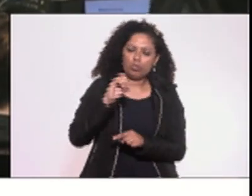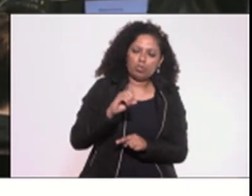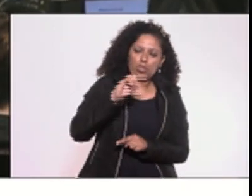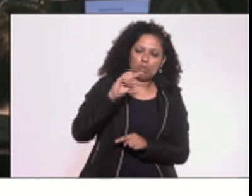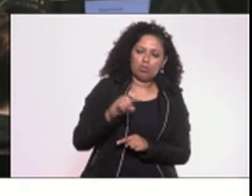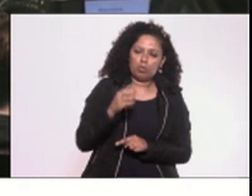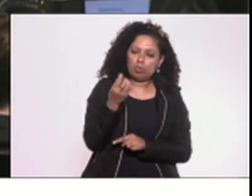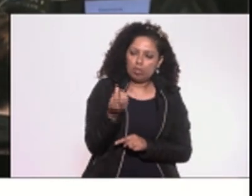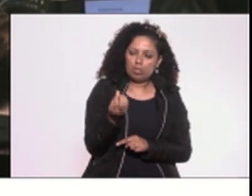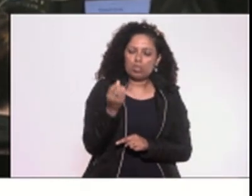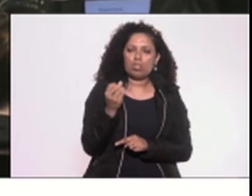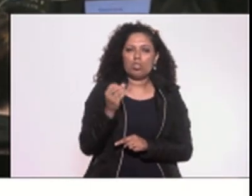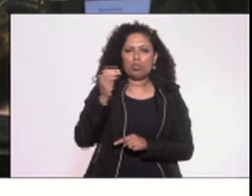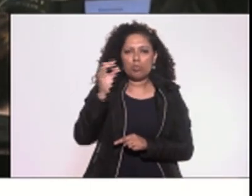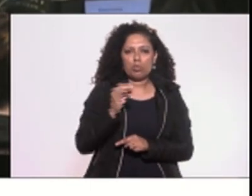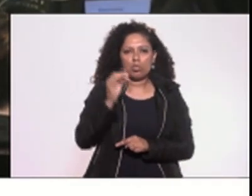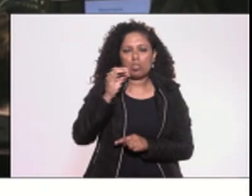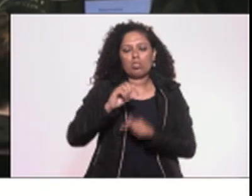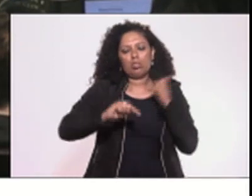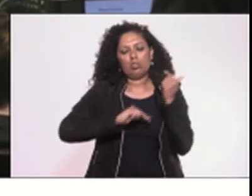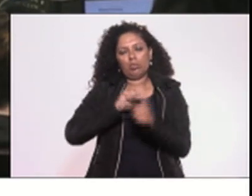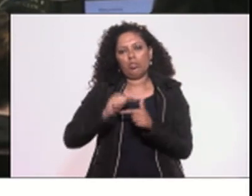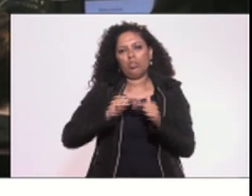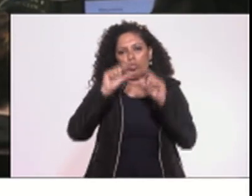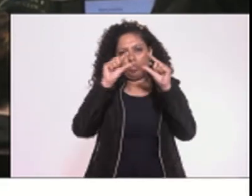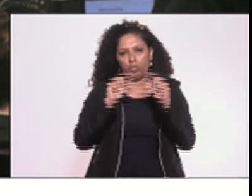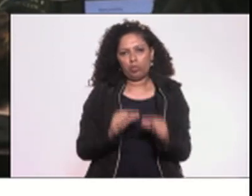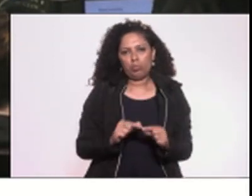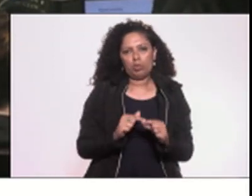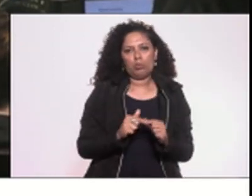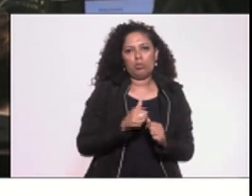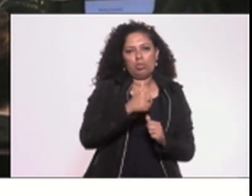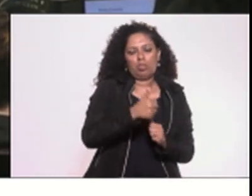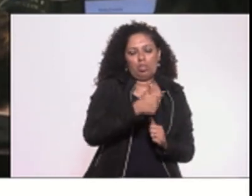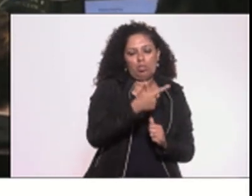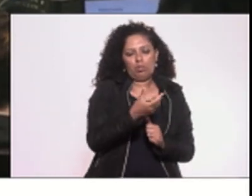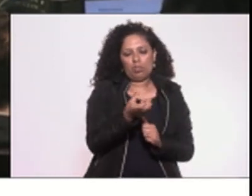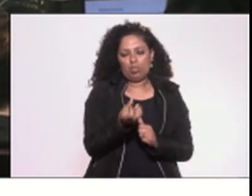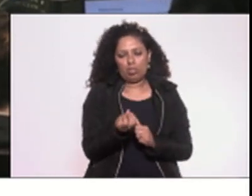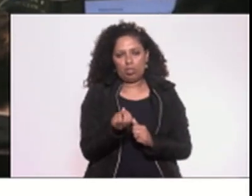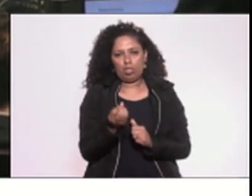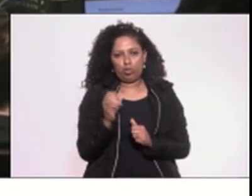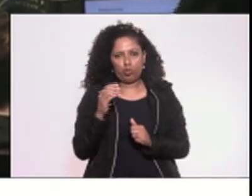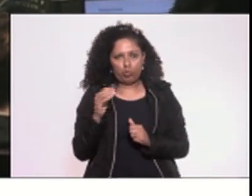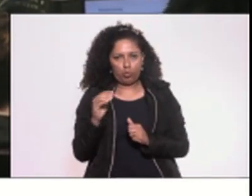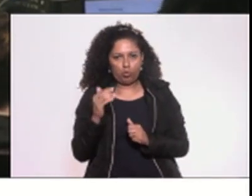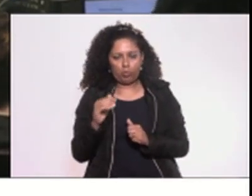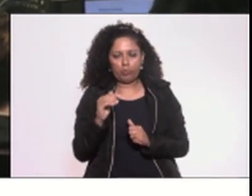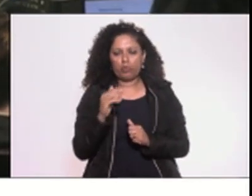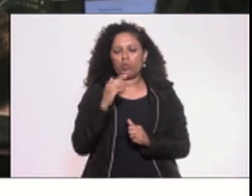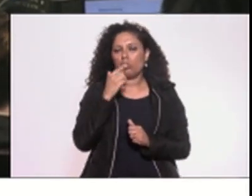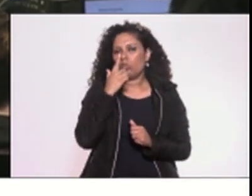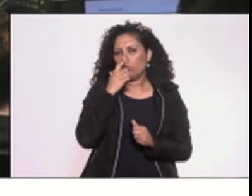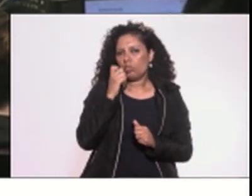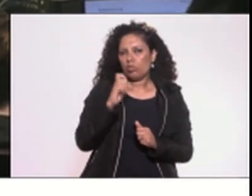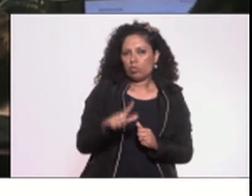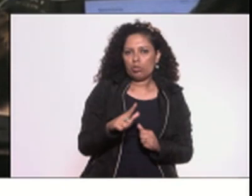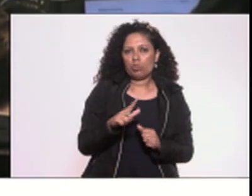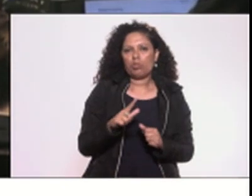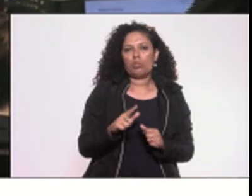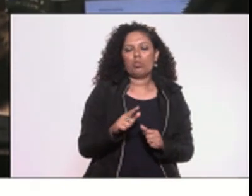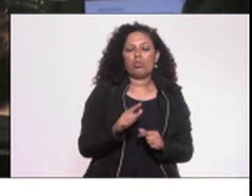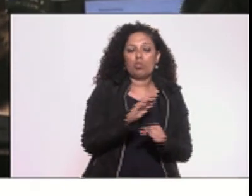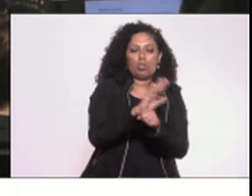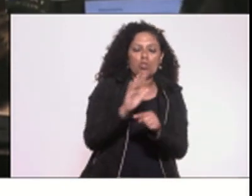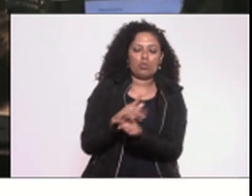0,1,6 empregos por dia. Tá? Ele poupa 126 metros cúbicos de volume de aterro sanitário. E poupa para os cofres